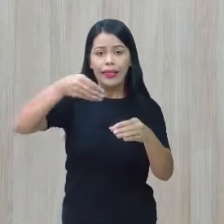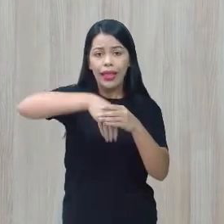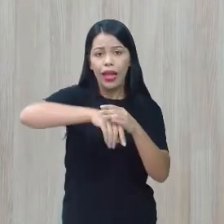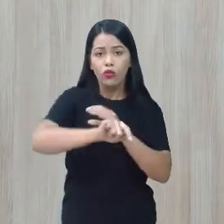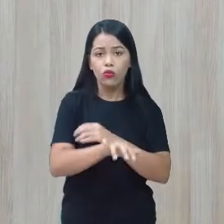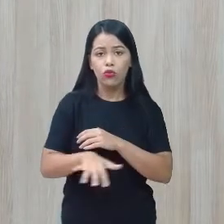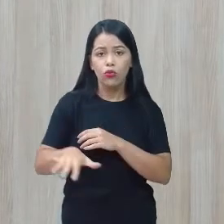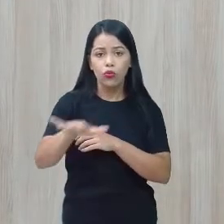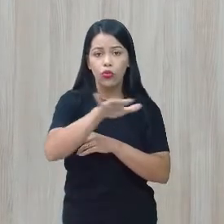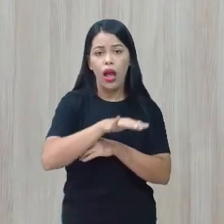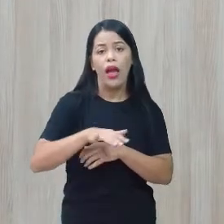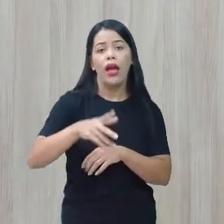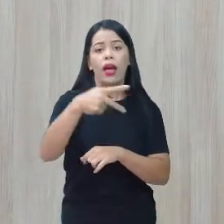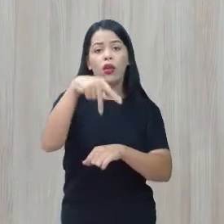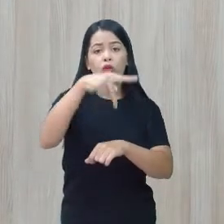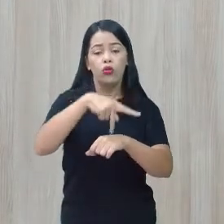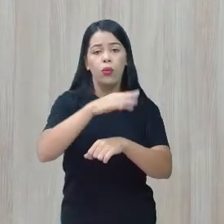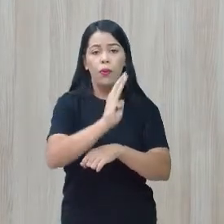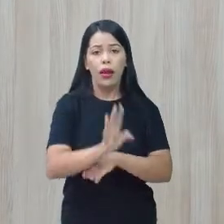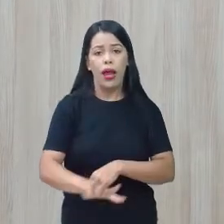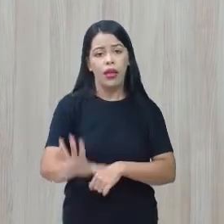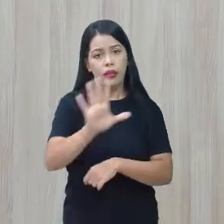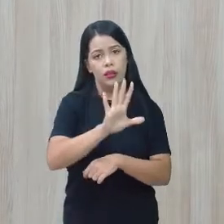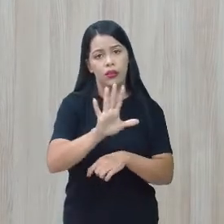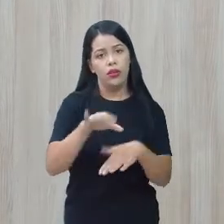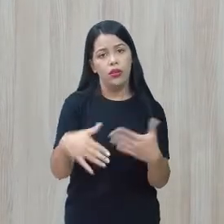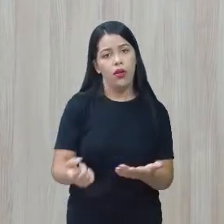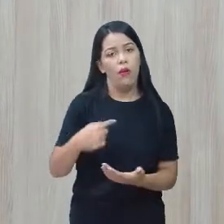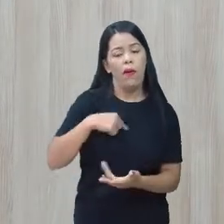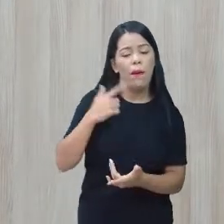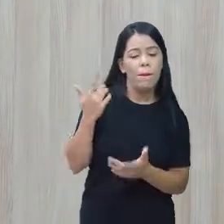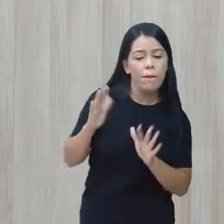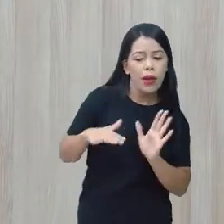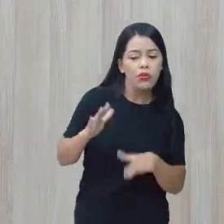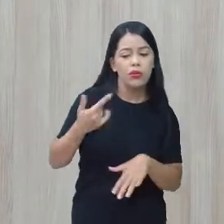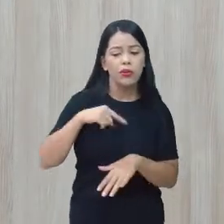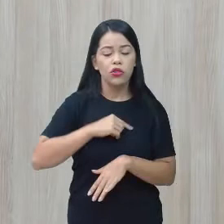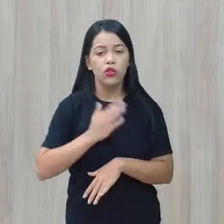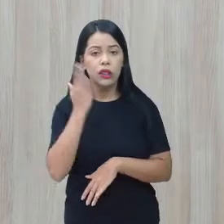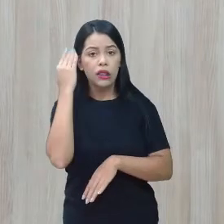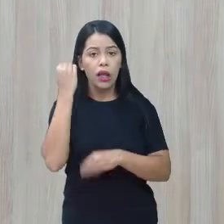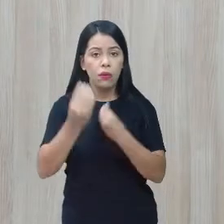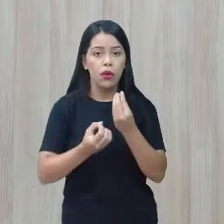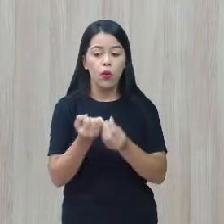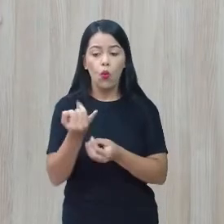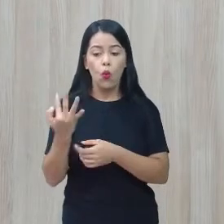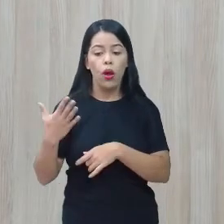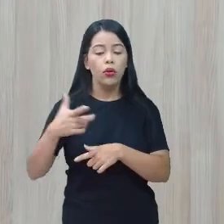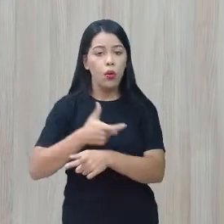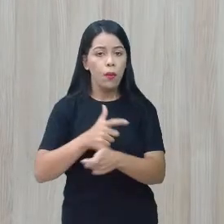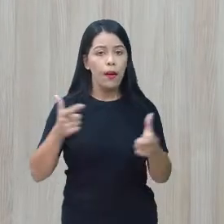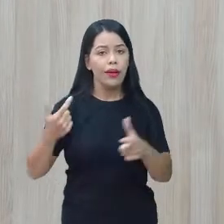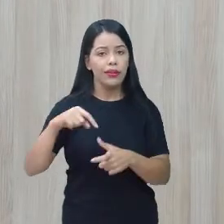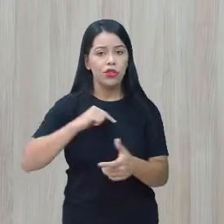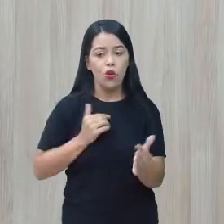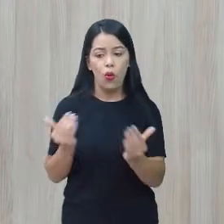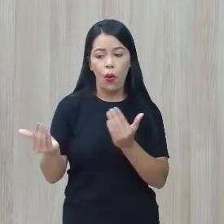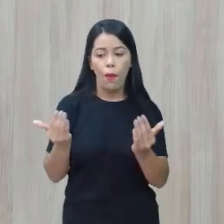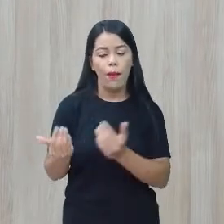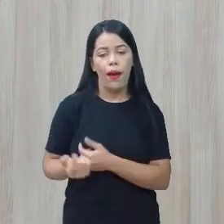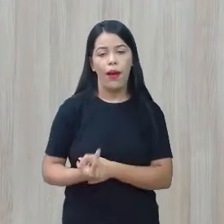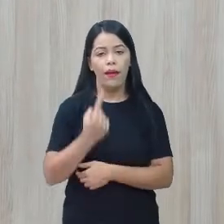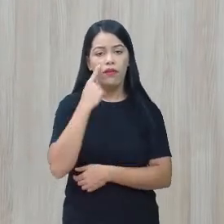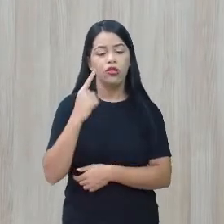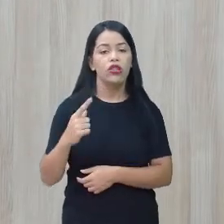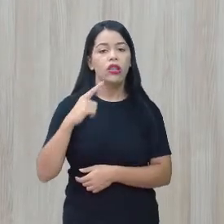seria uma ideia aqui. Quanto maior for a área, a gente vai ter uma comparação com um país que é menor, né? Então, verifique que